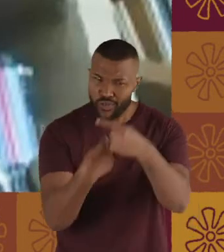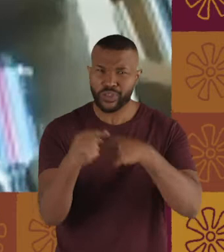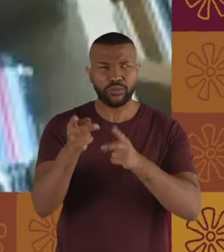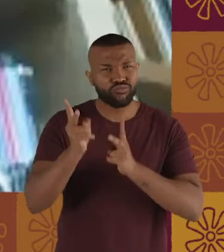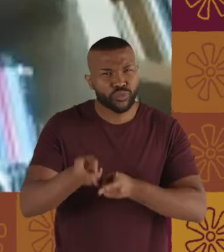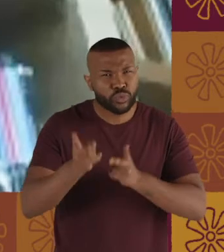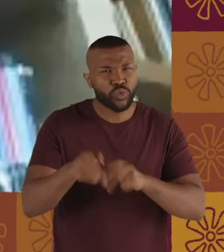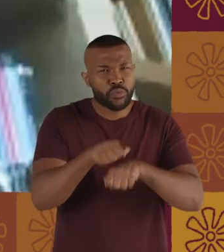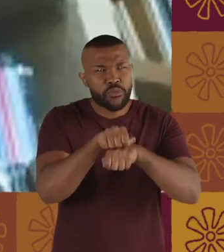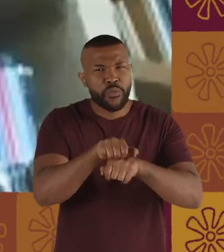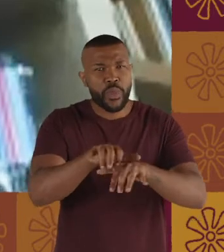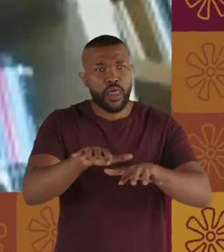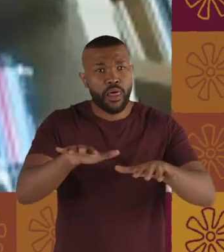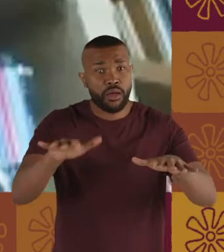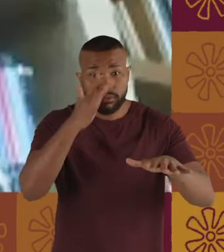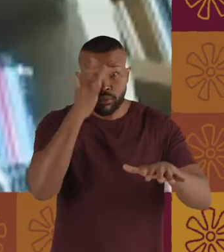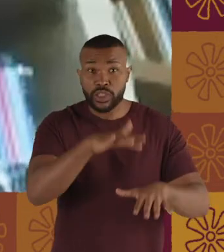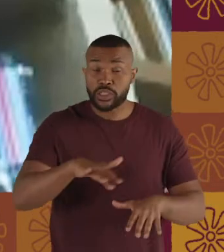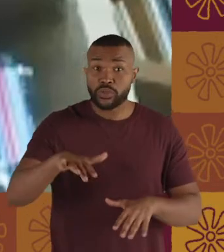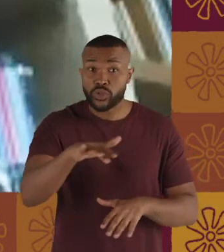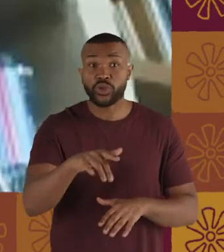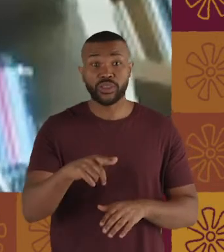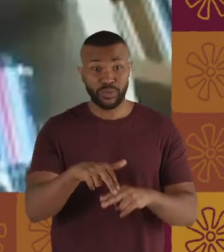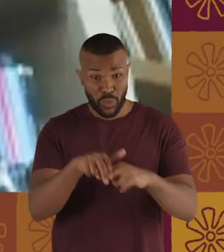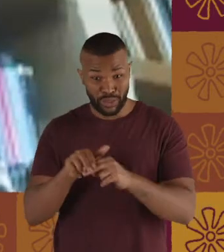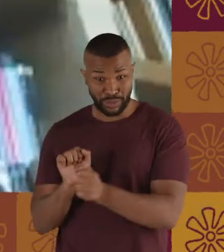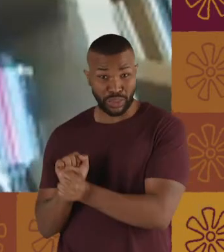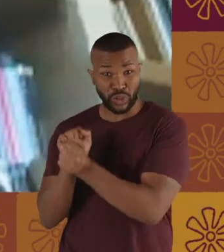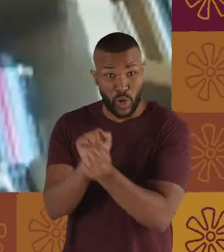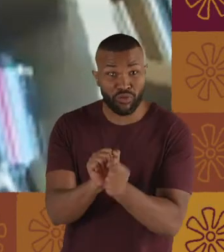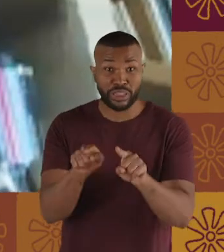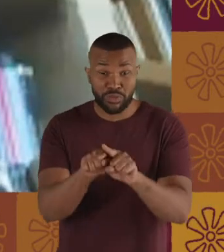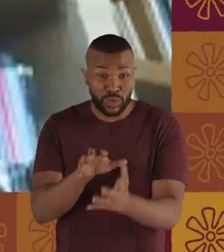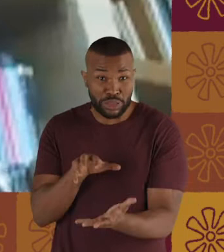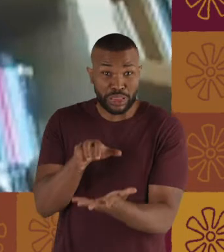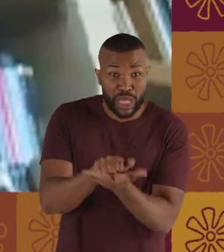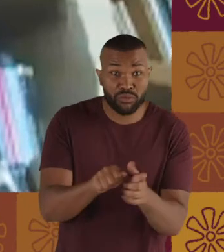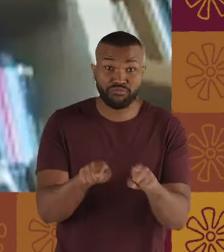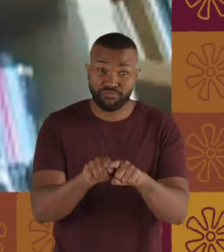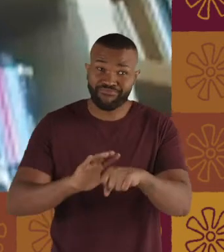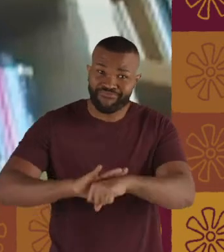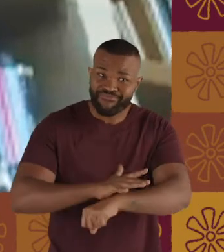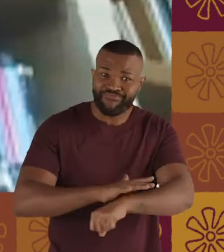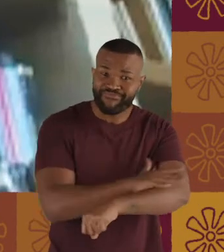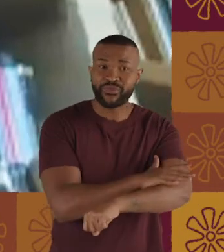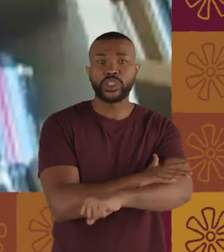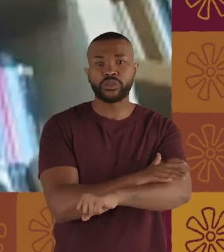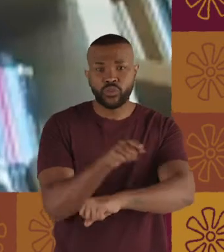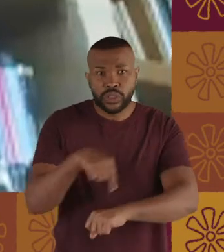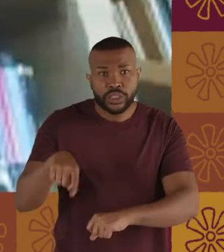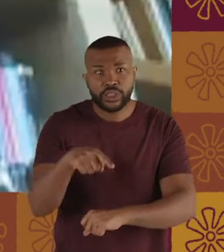revolução permanente e extensiva a todos aqueles que são submetidos ao escravismo, ao colonialismo, ao racismo,